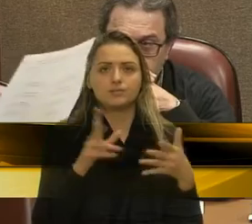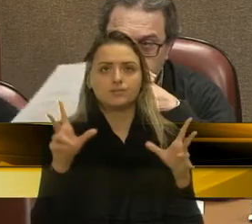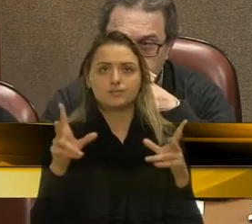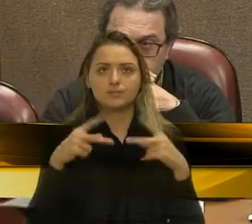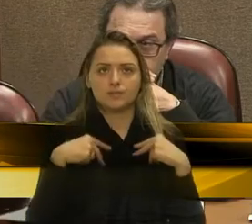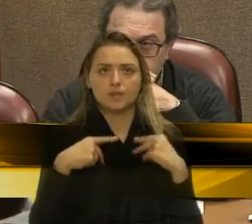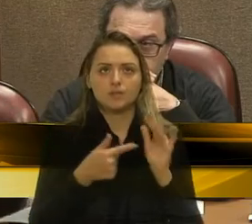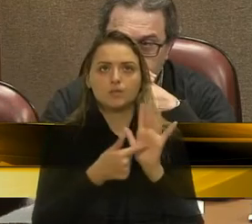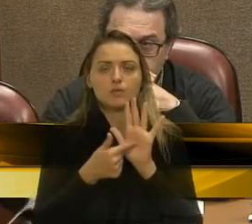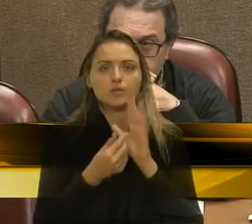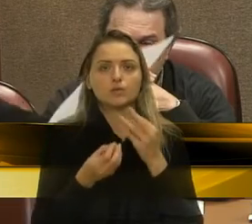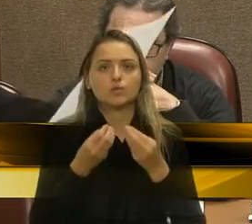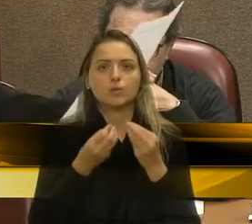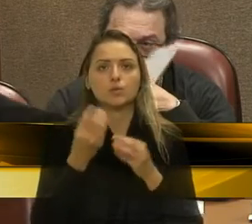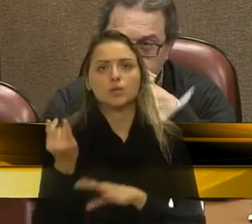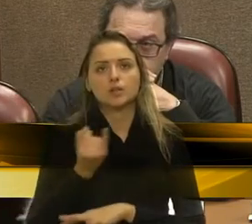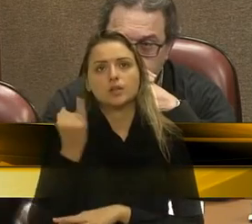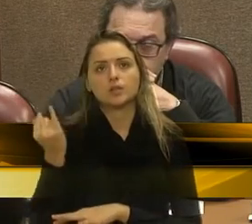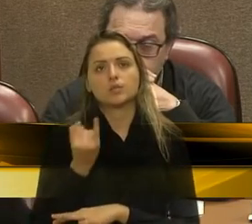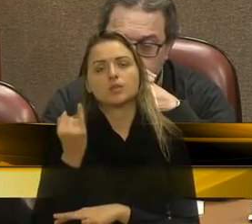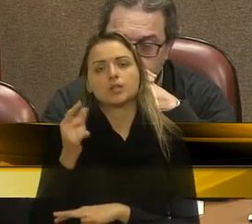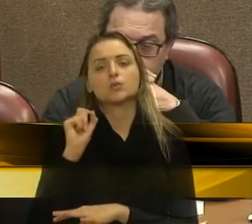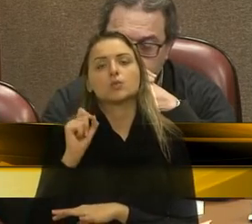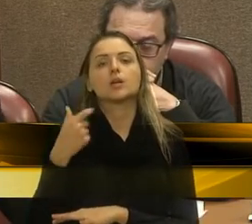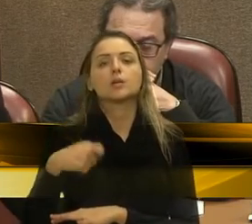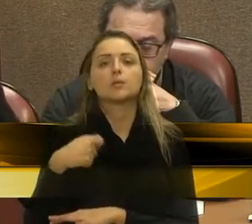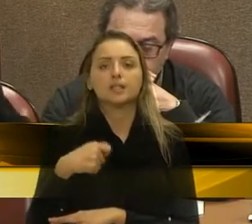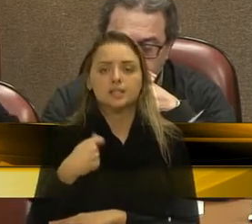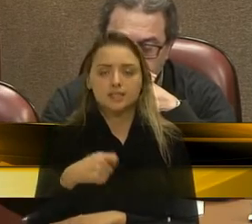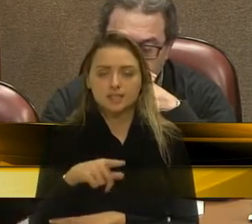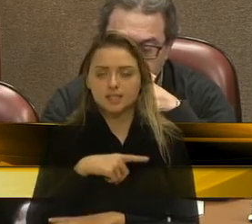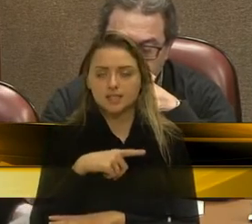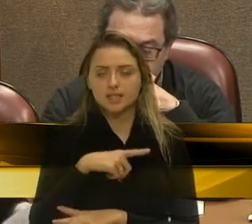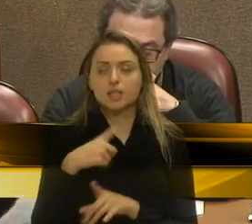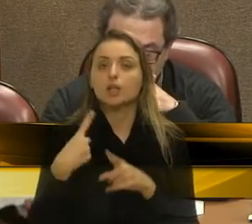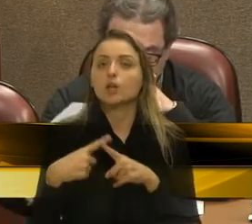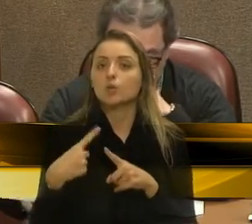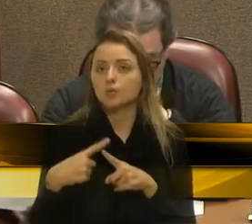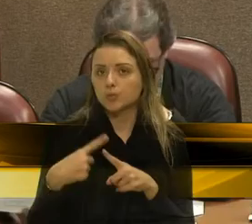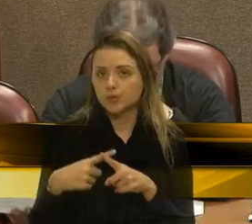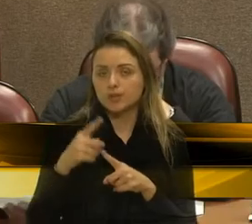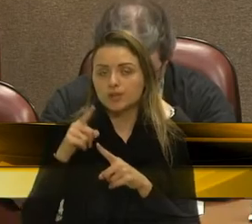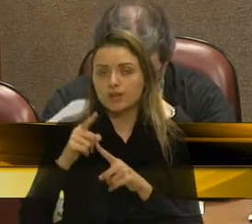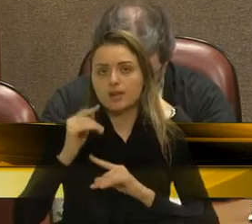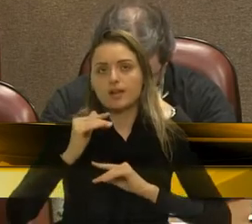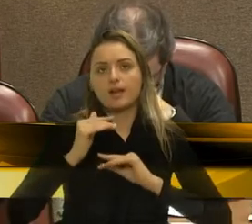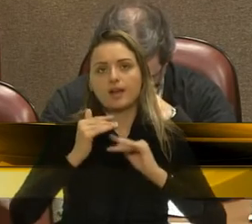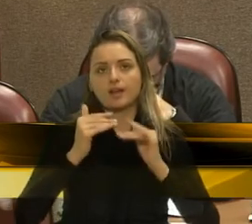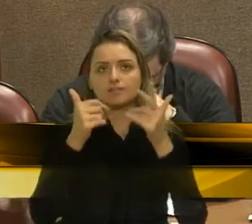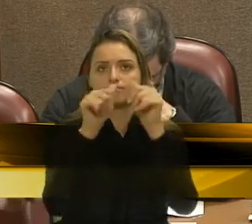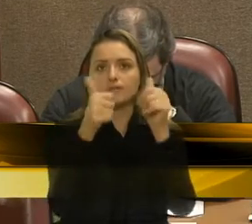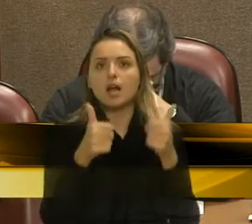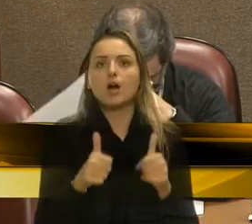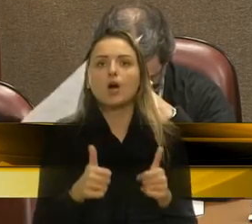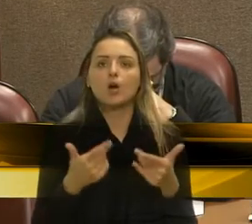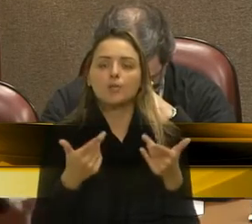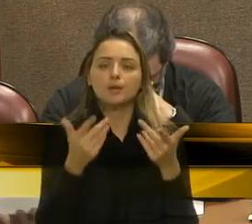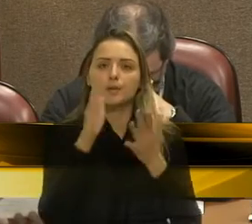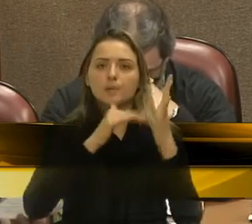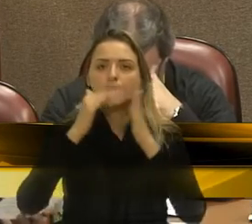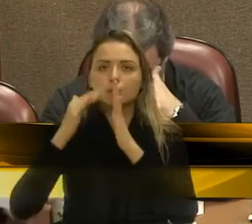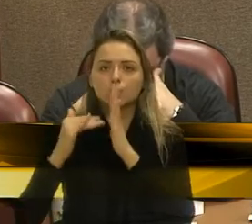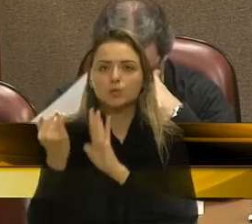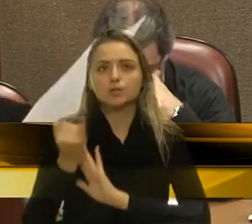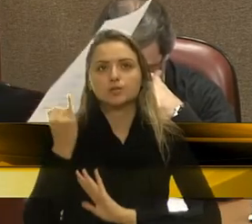a importância que ele precisa ter, porque justamente são obras singulares. Muitos de